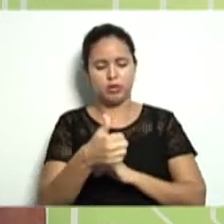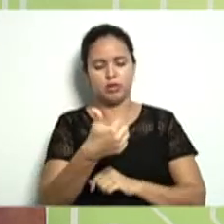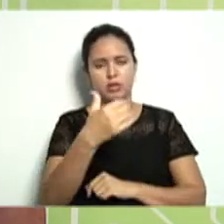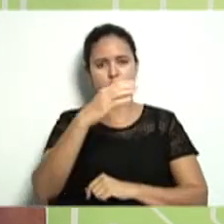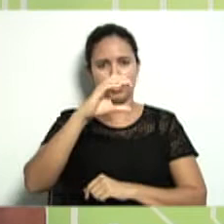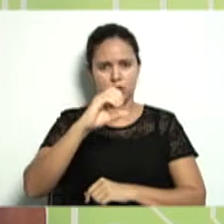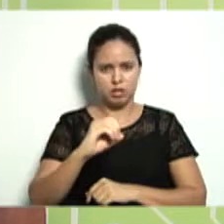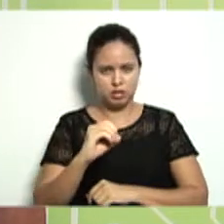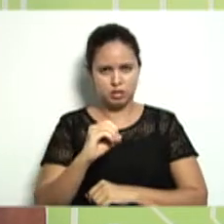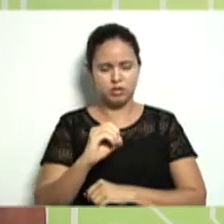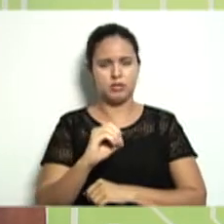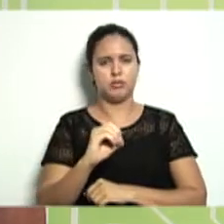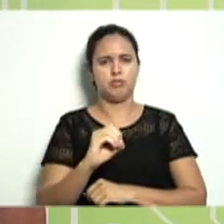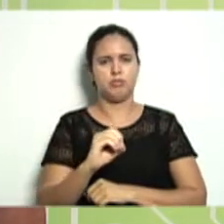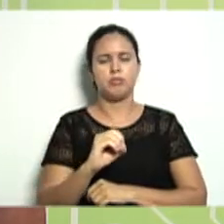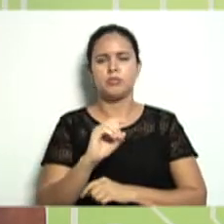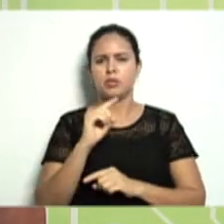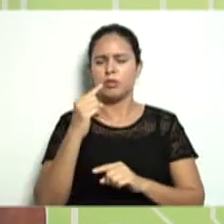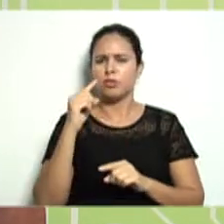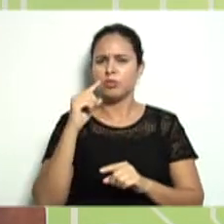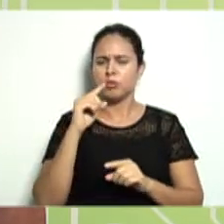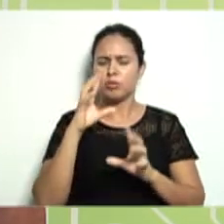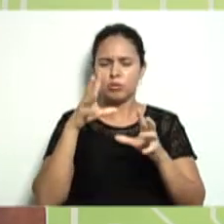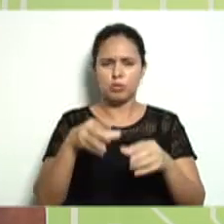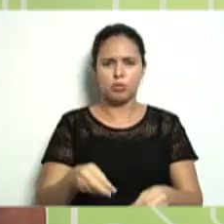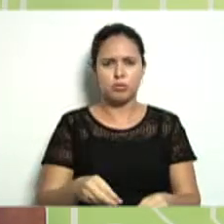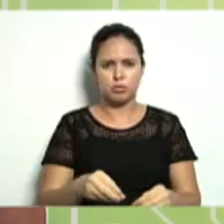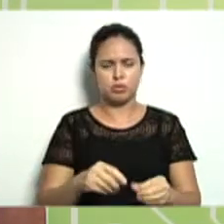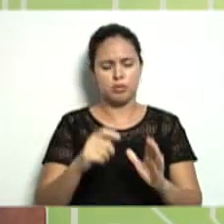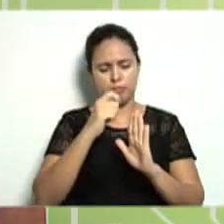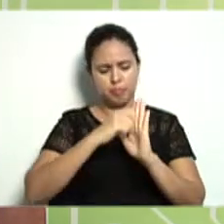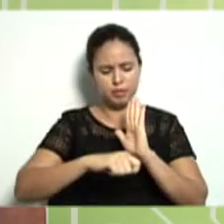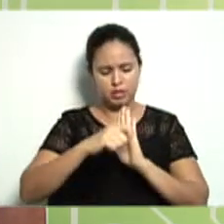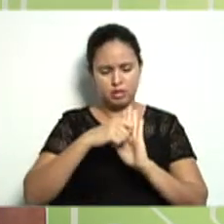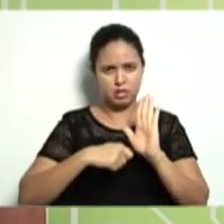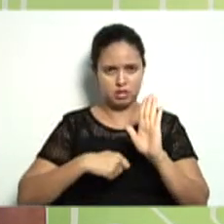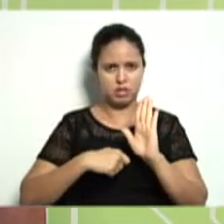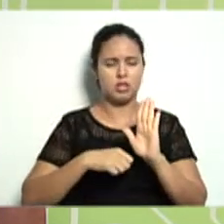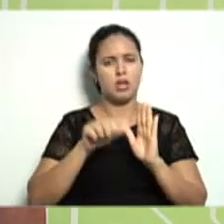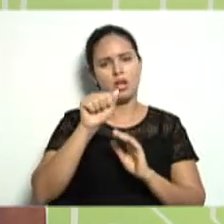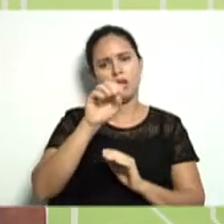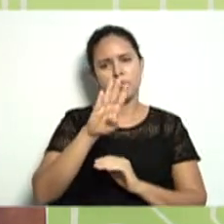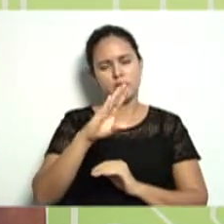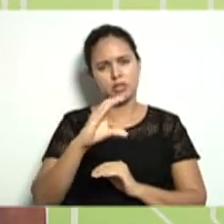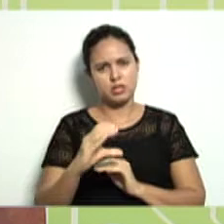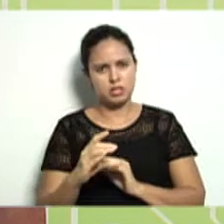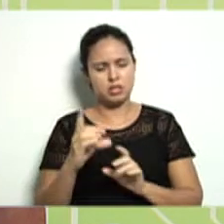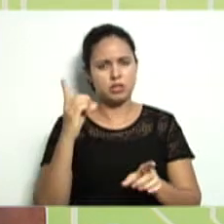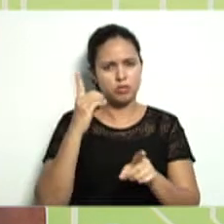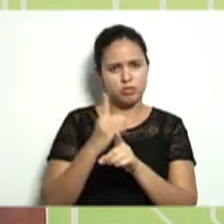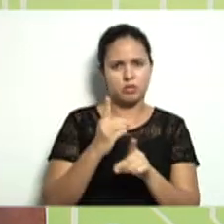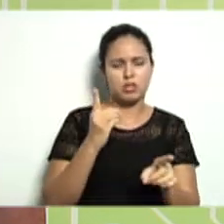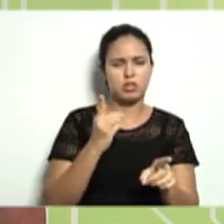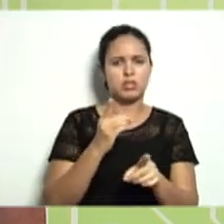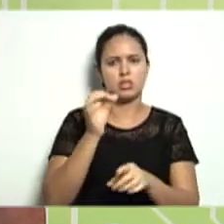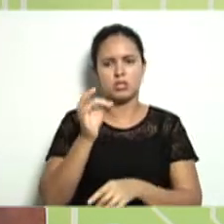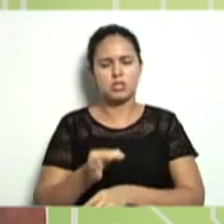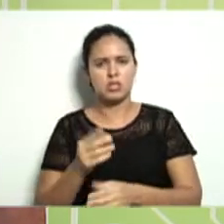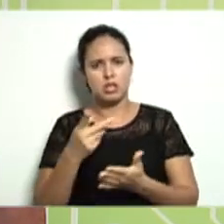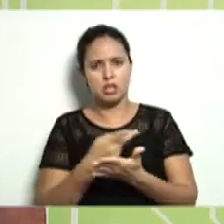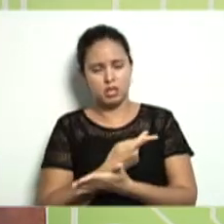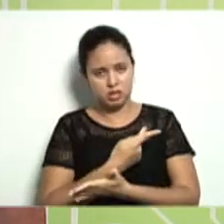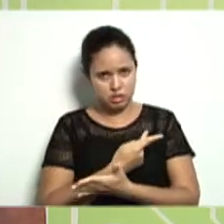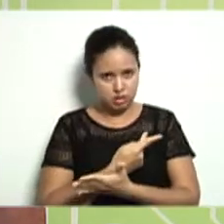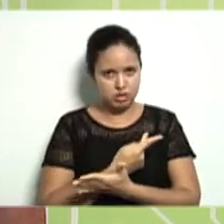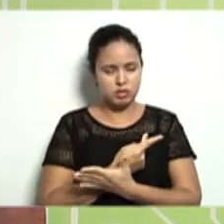elas serão objetivas, todas elas serão de marcar o X ou identificar aquela que está correta ou a que